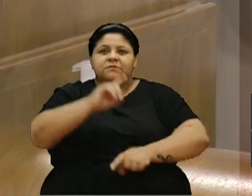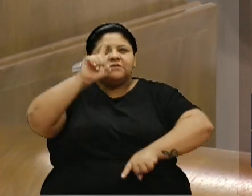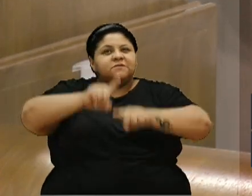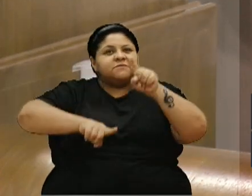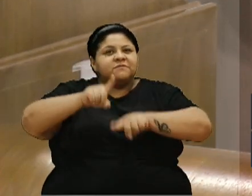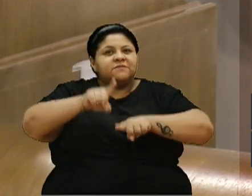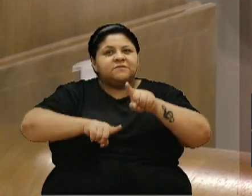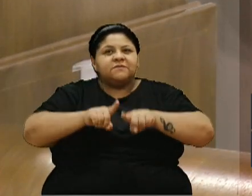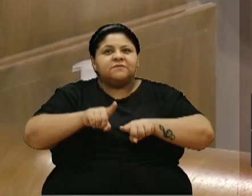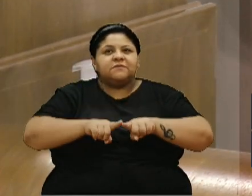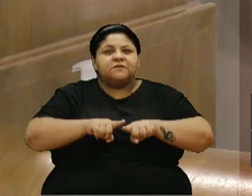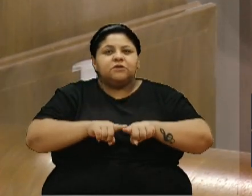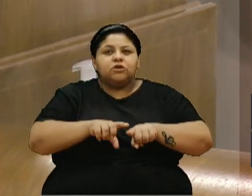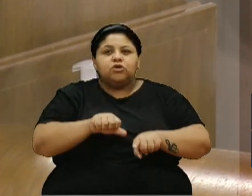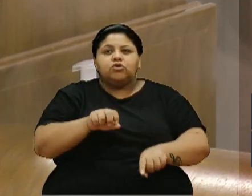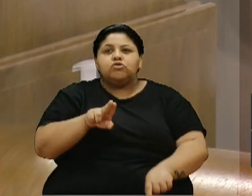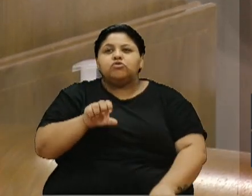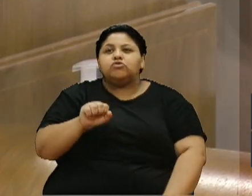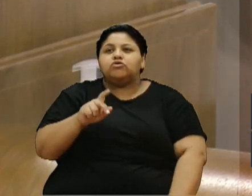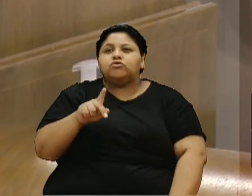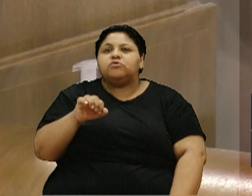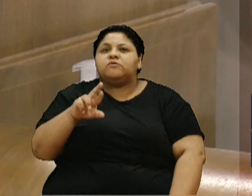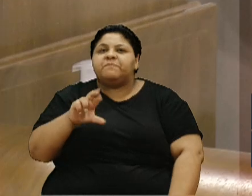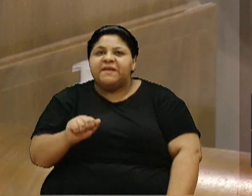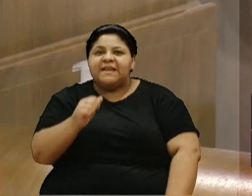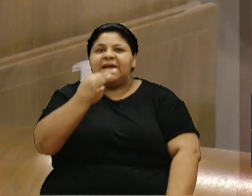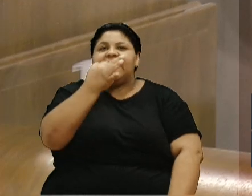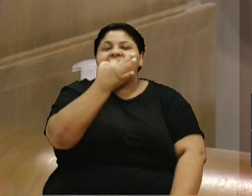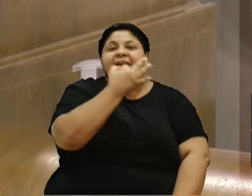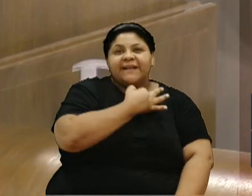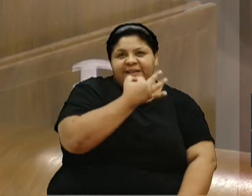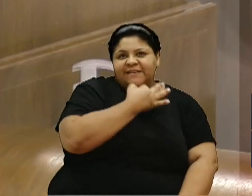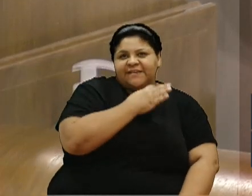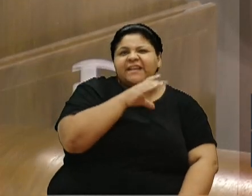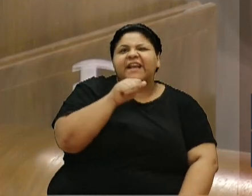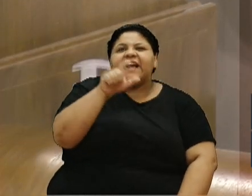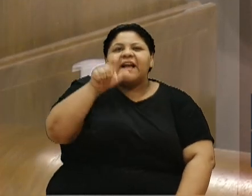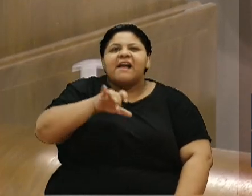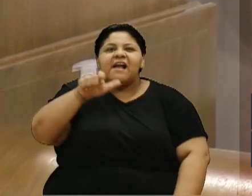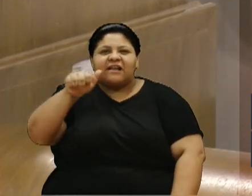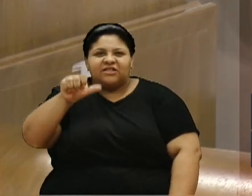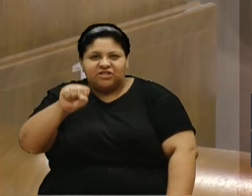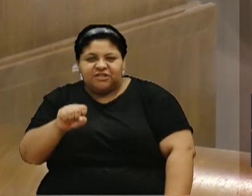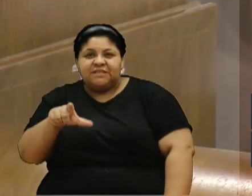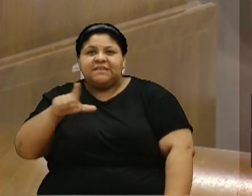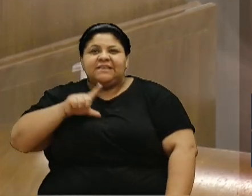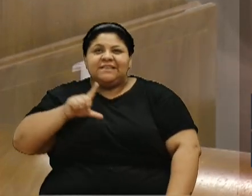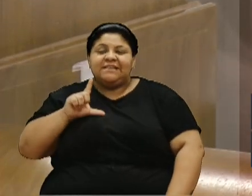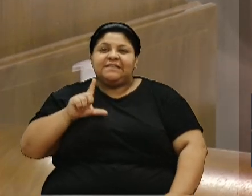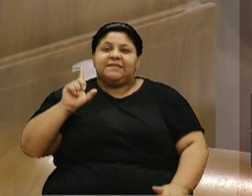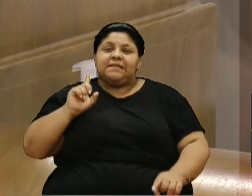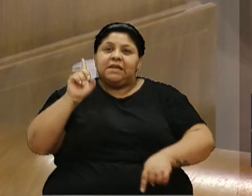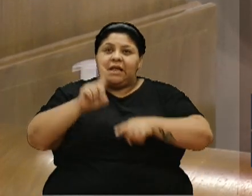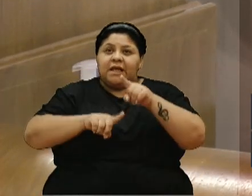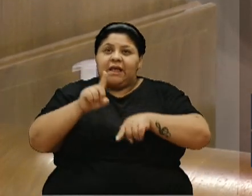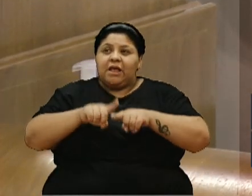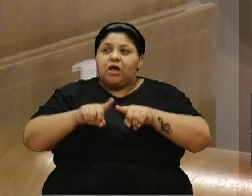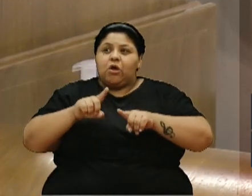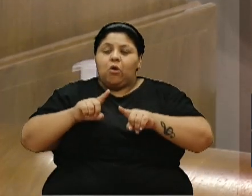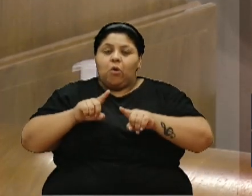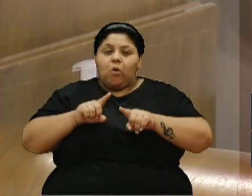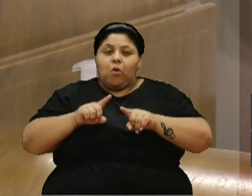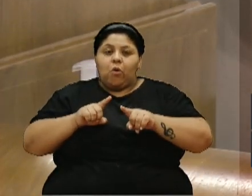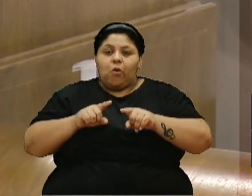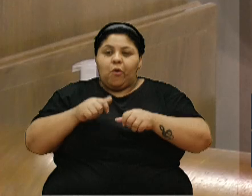atividade do Suspira Caxias, que é uma atividade que busca ter como os nossos artistas